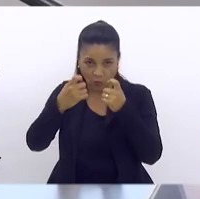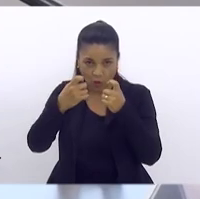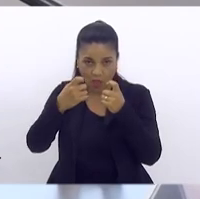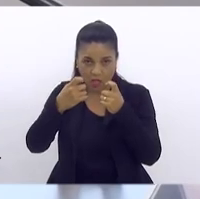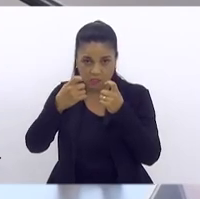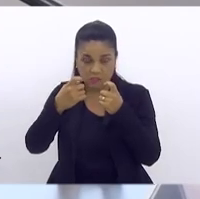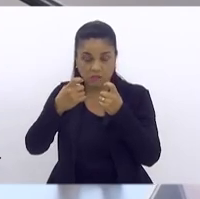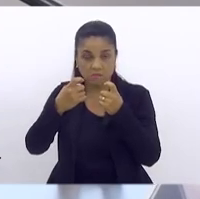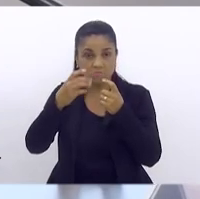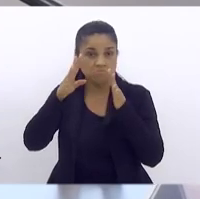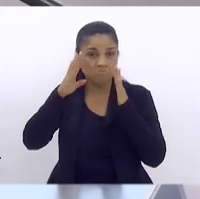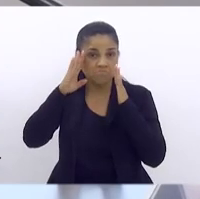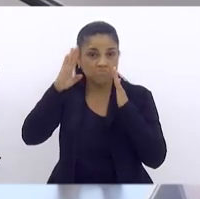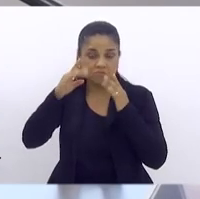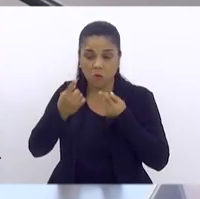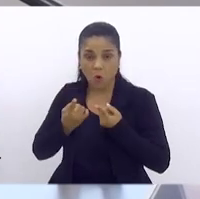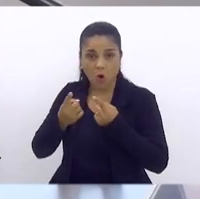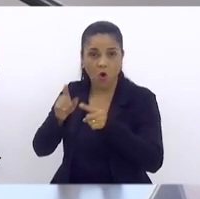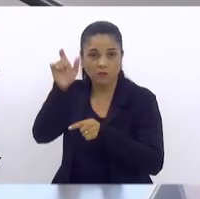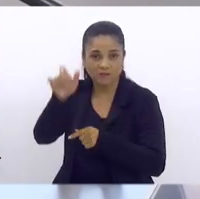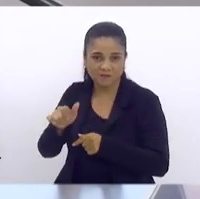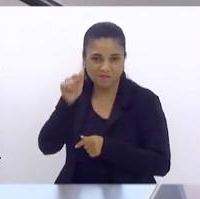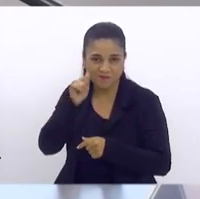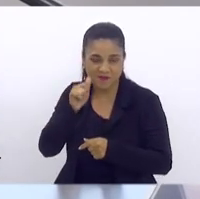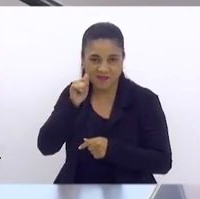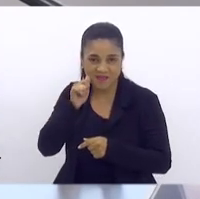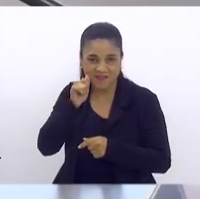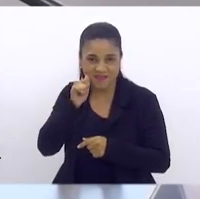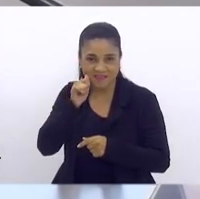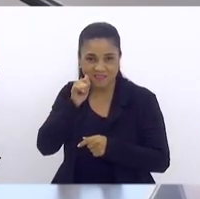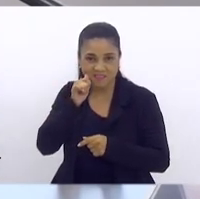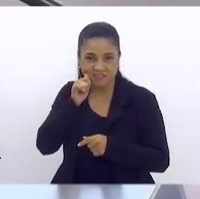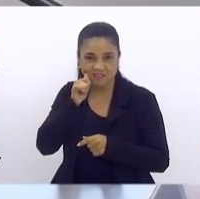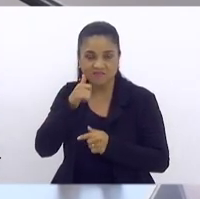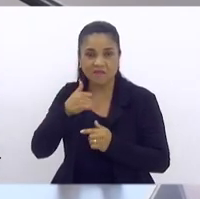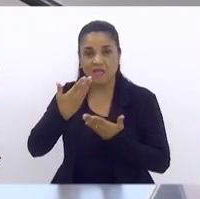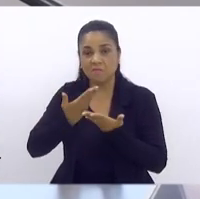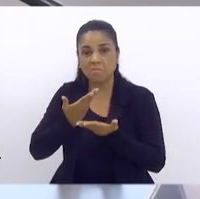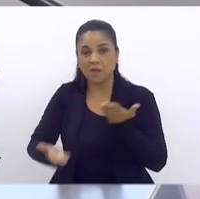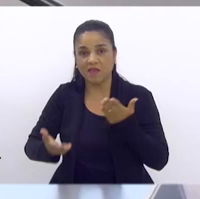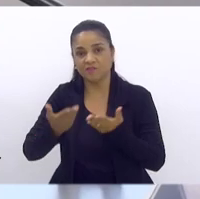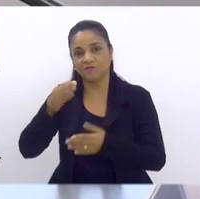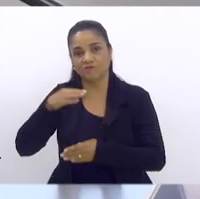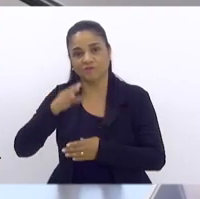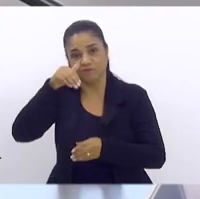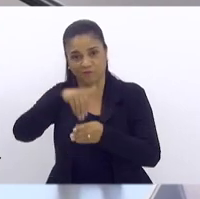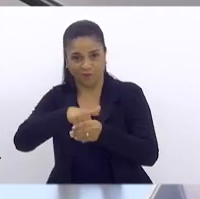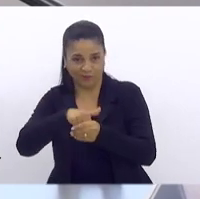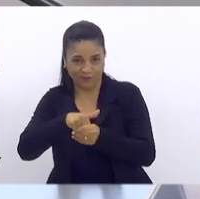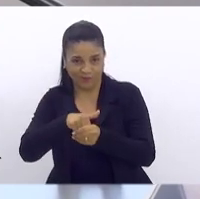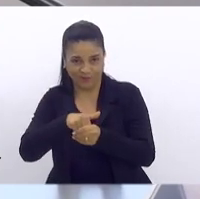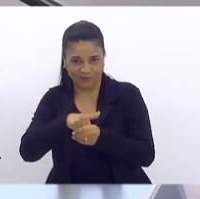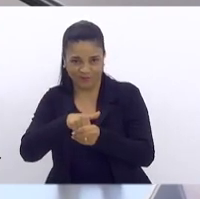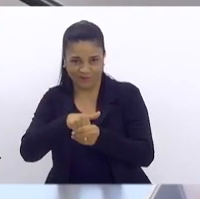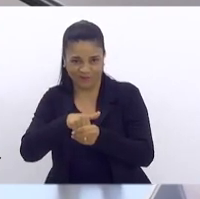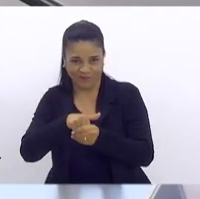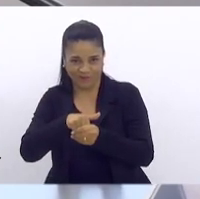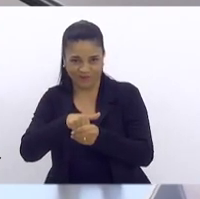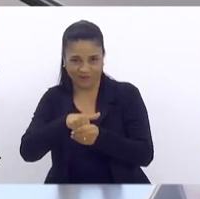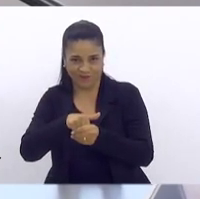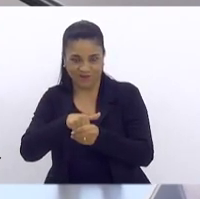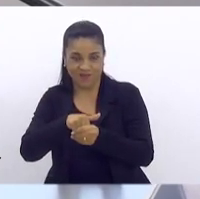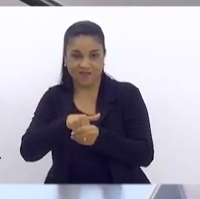principalmente contra a mulher, se isso lhe tira voto. Isso lhe acentua o